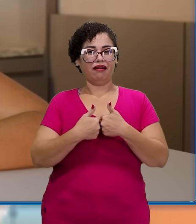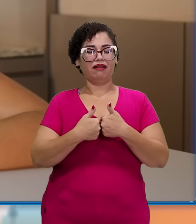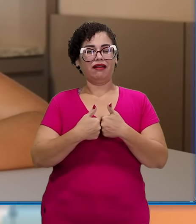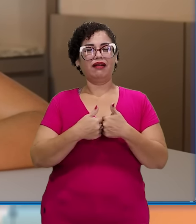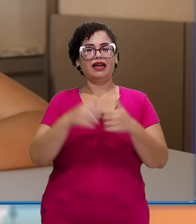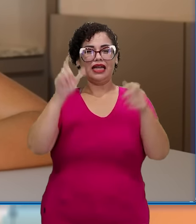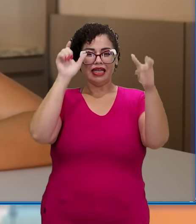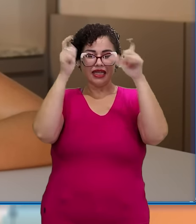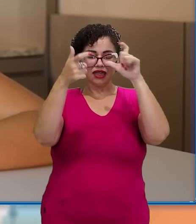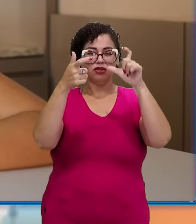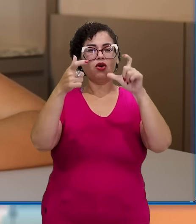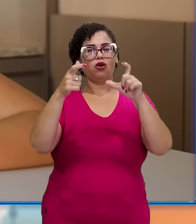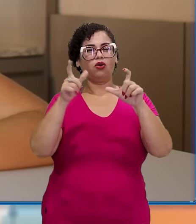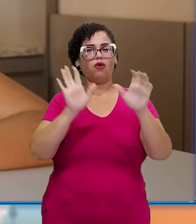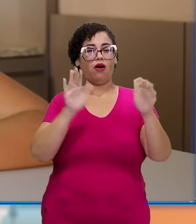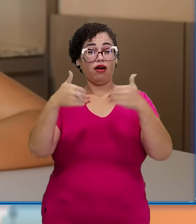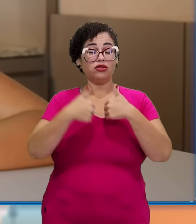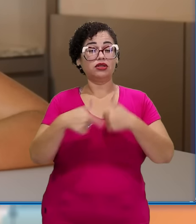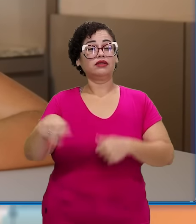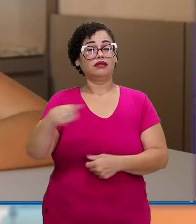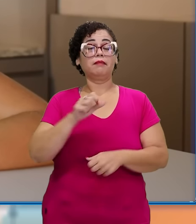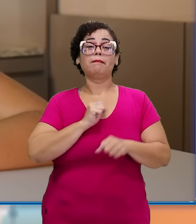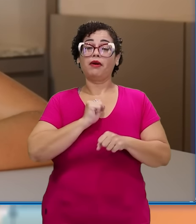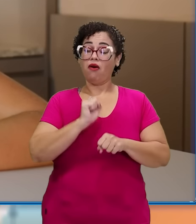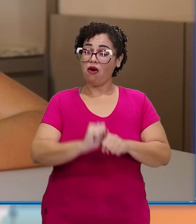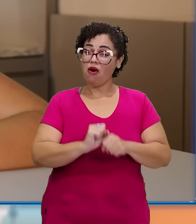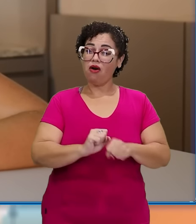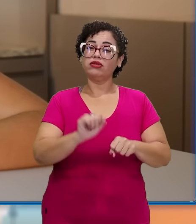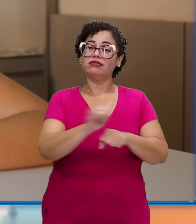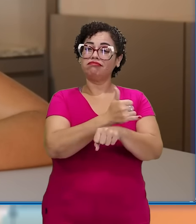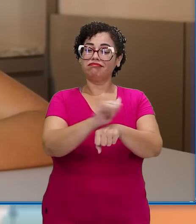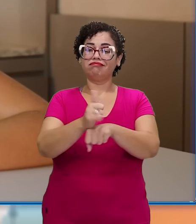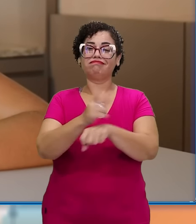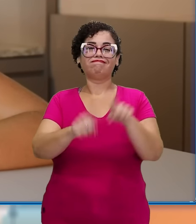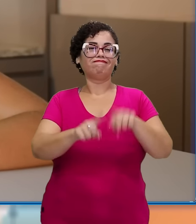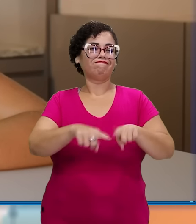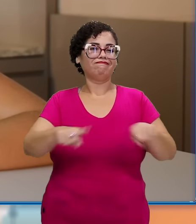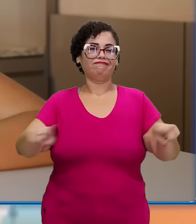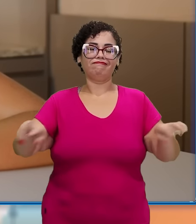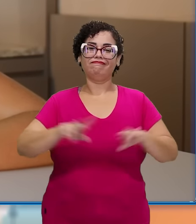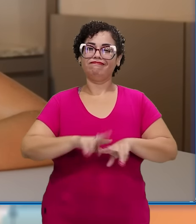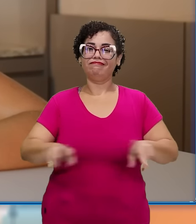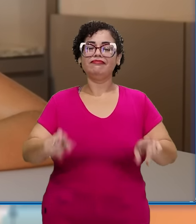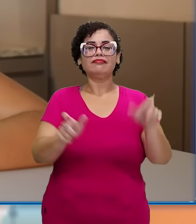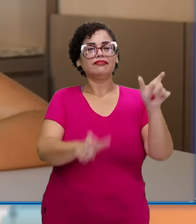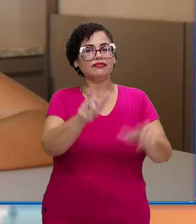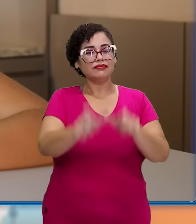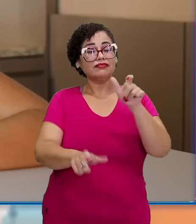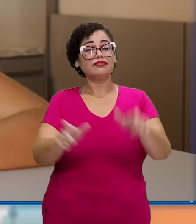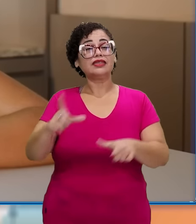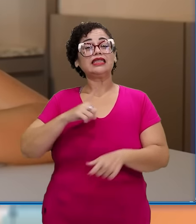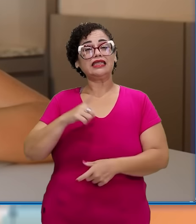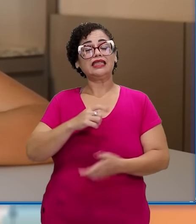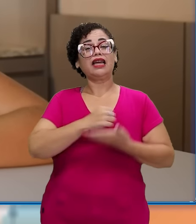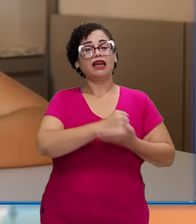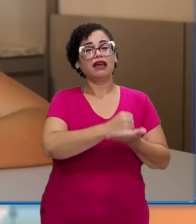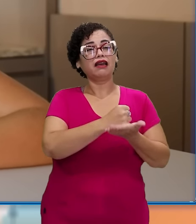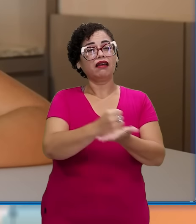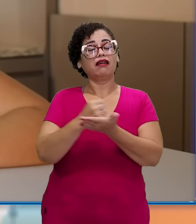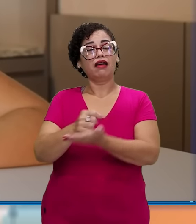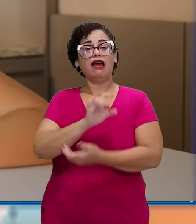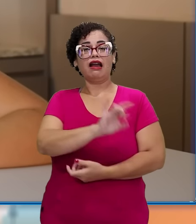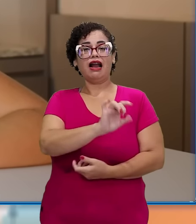seja o transtorno do espectro autista pode variar amplamente justamente pelos indivíduos terem necessidades